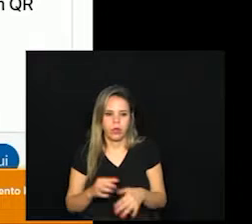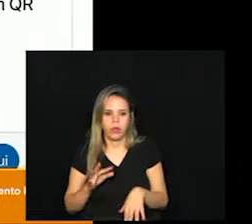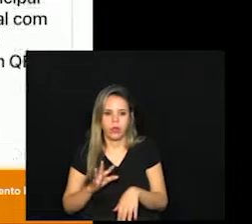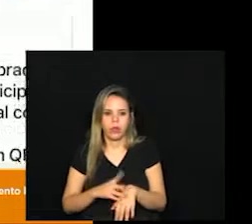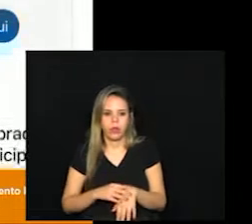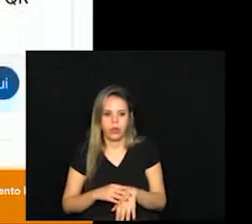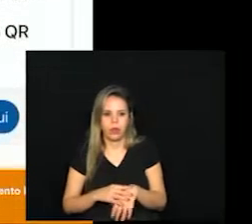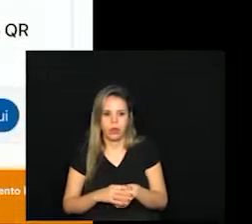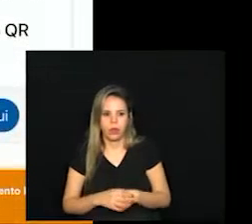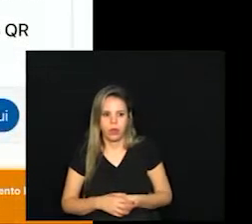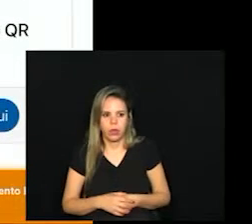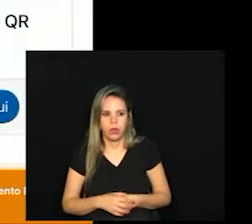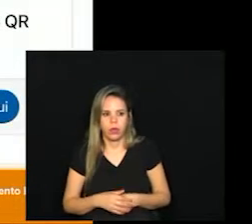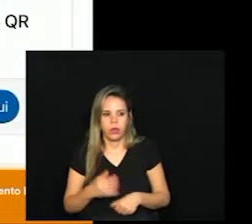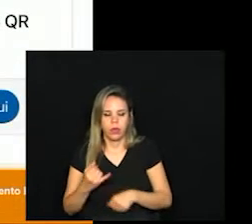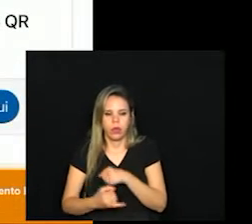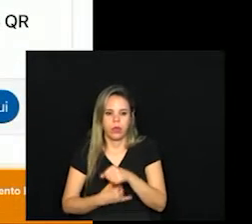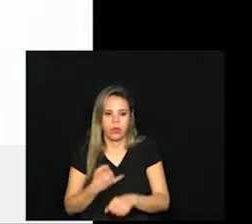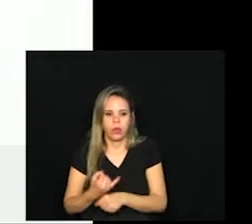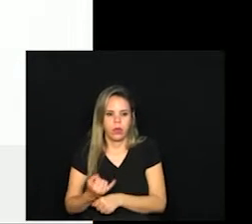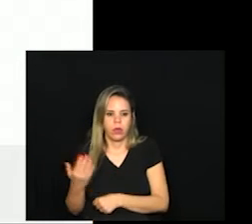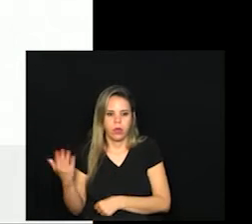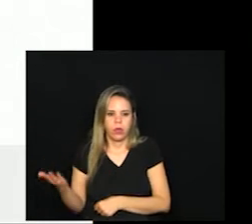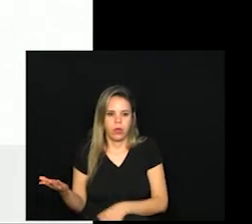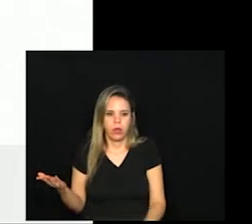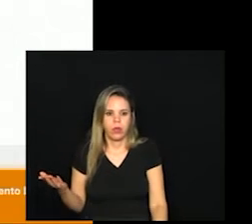doente e tudo mais, entre no site